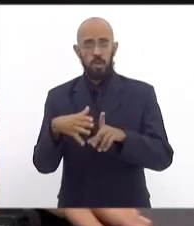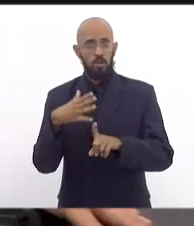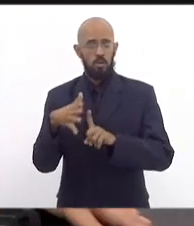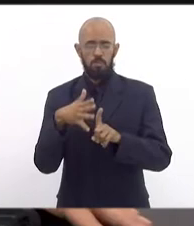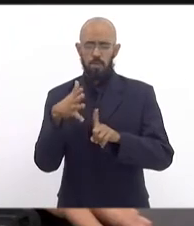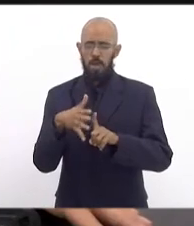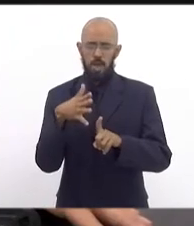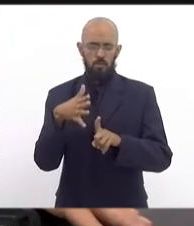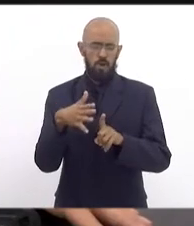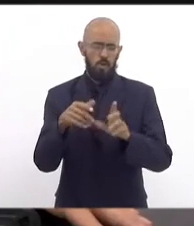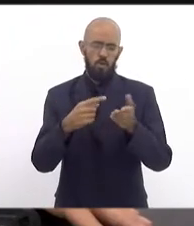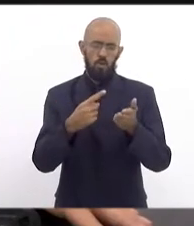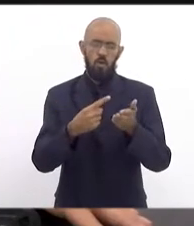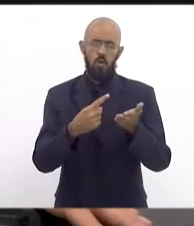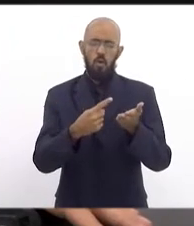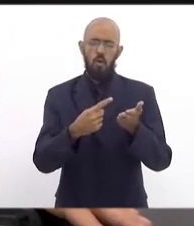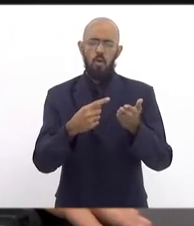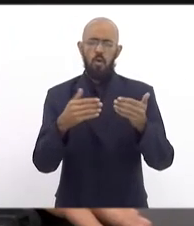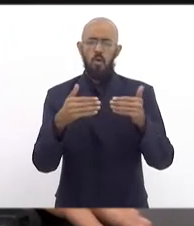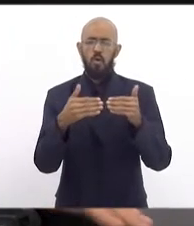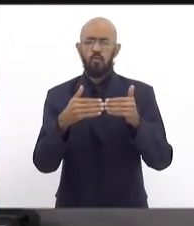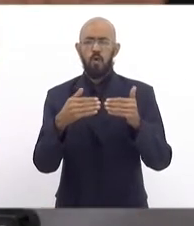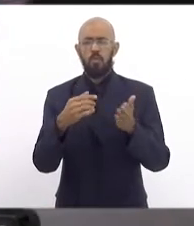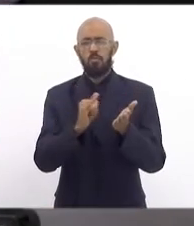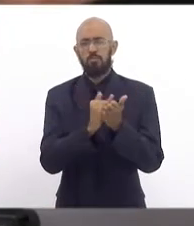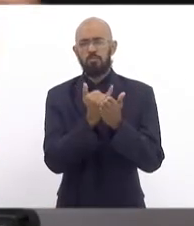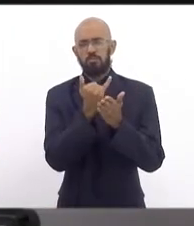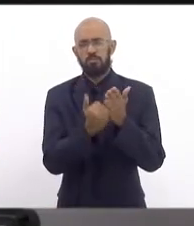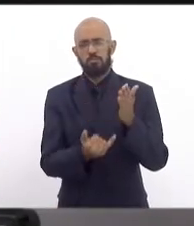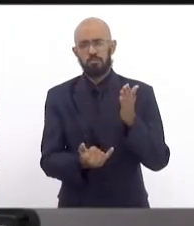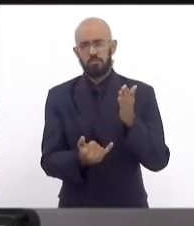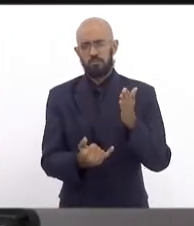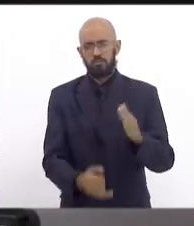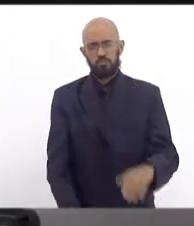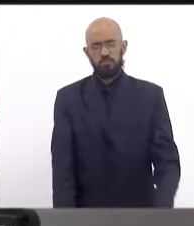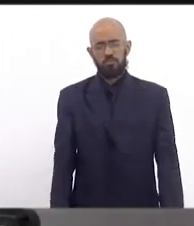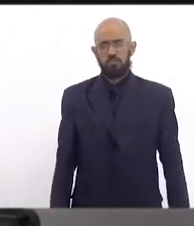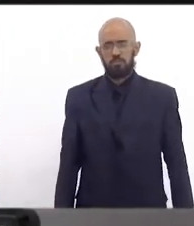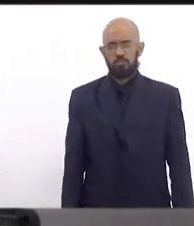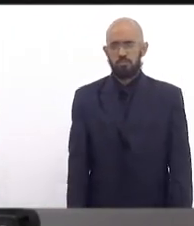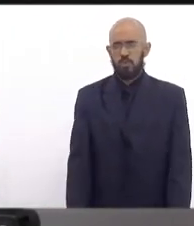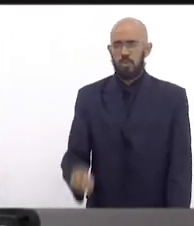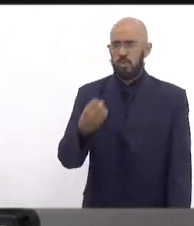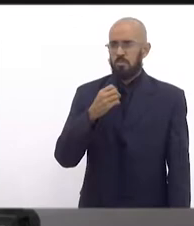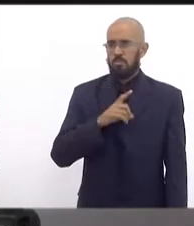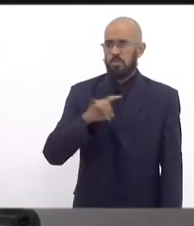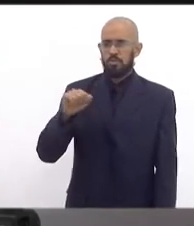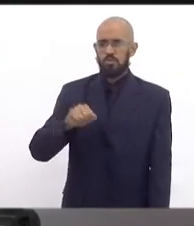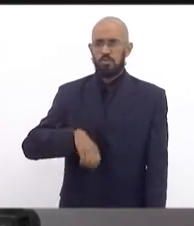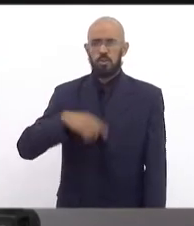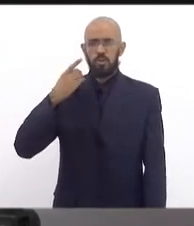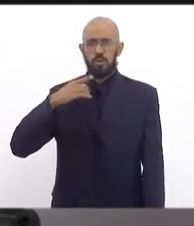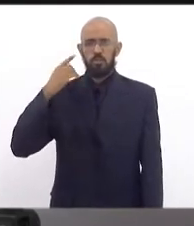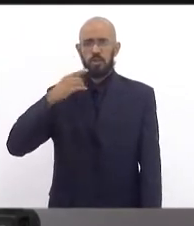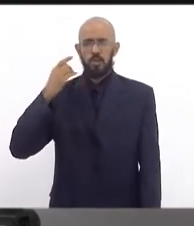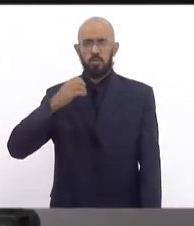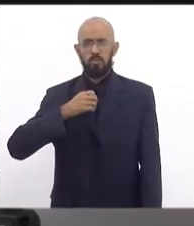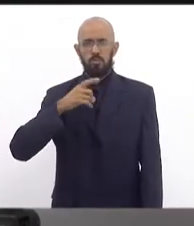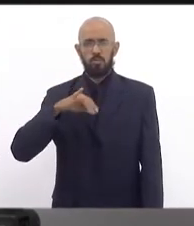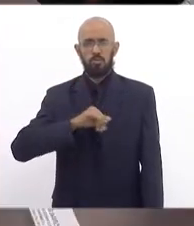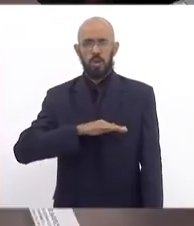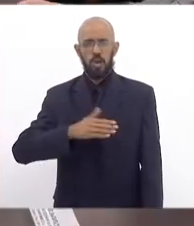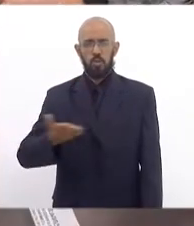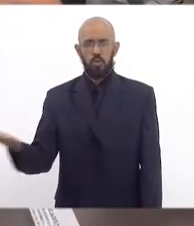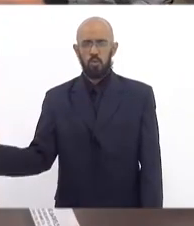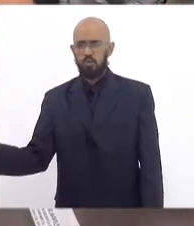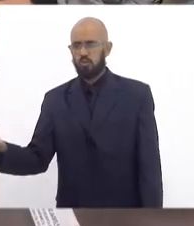segundo as inscrições combinado por favor Bom dia Deputado Bom dia a todos é inicialmente